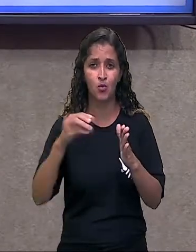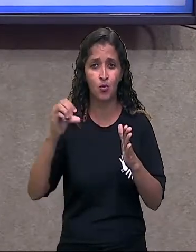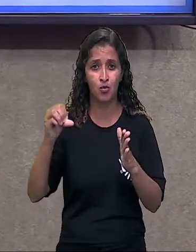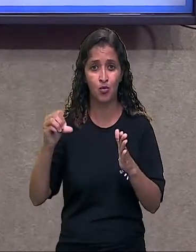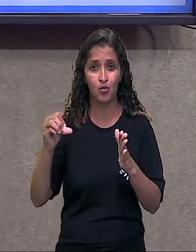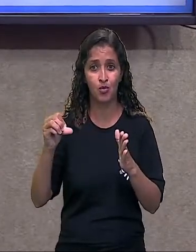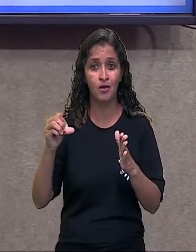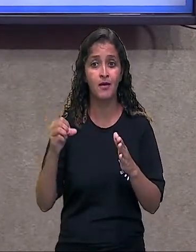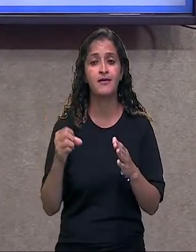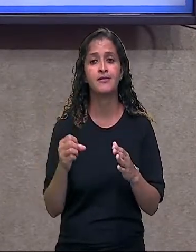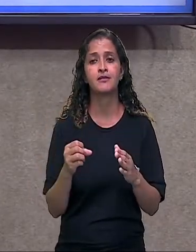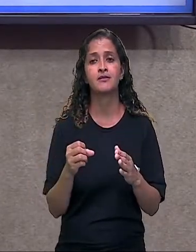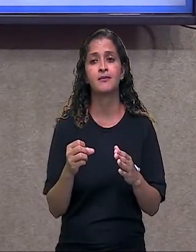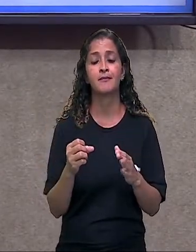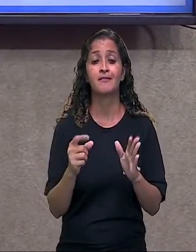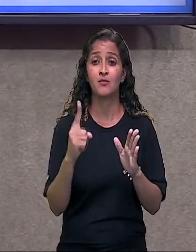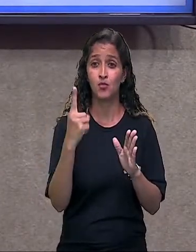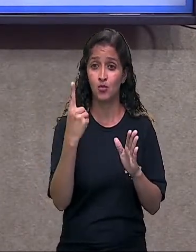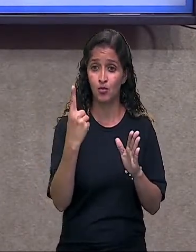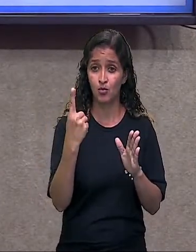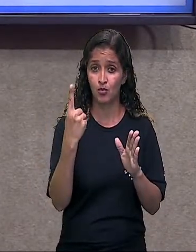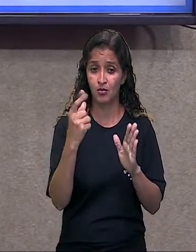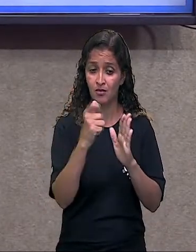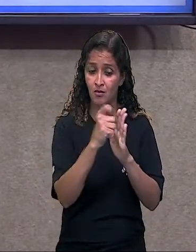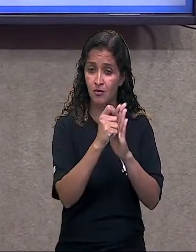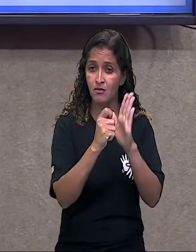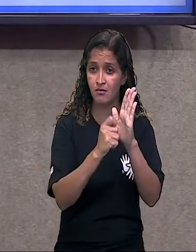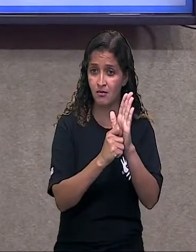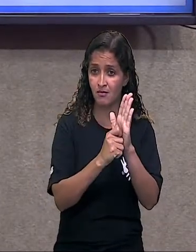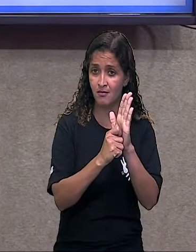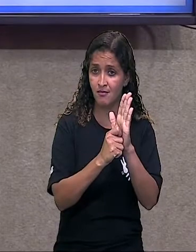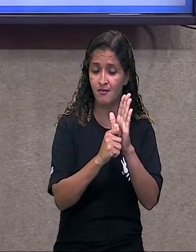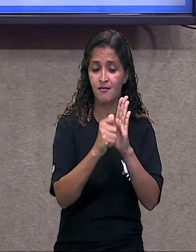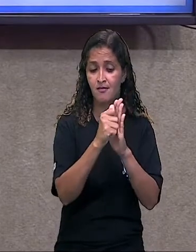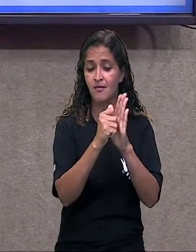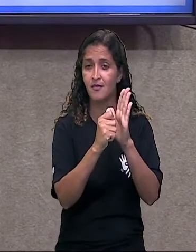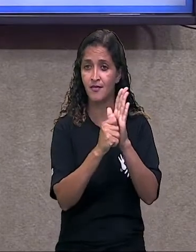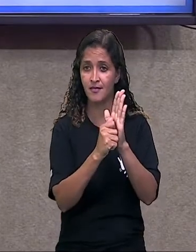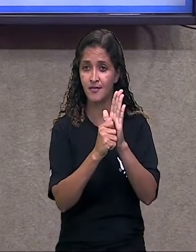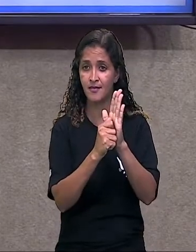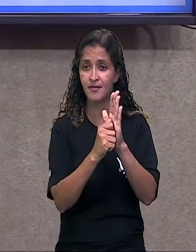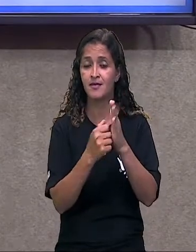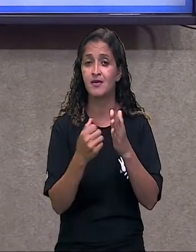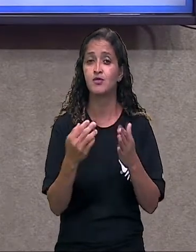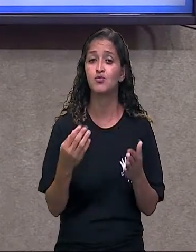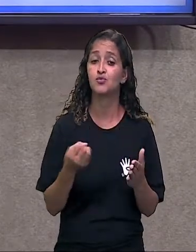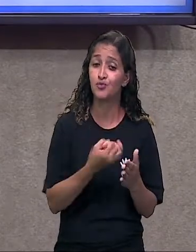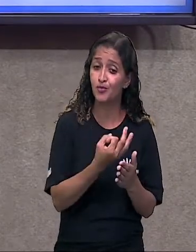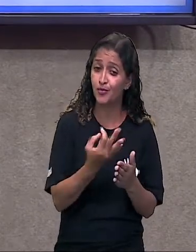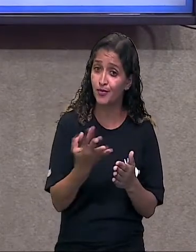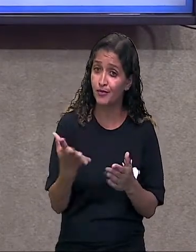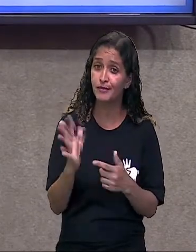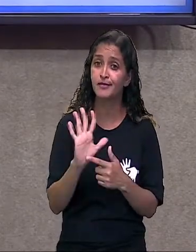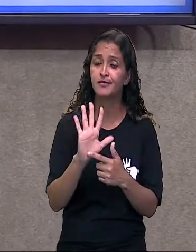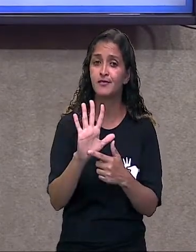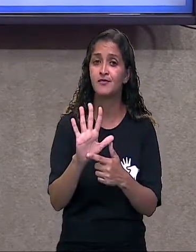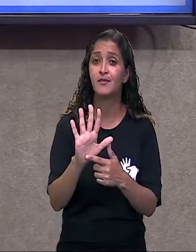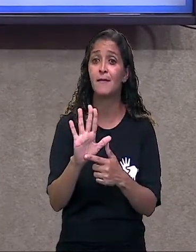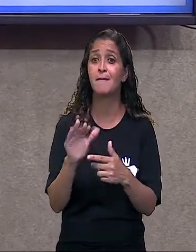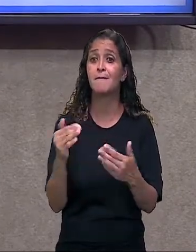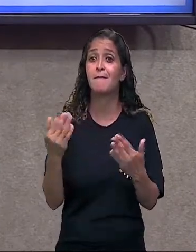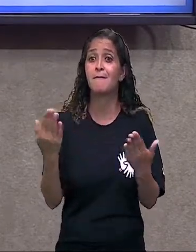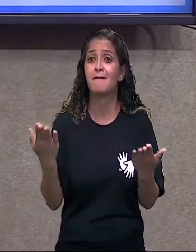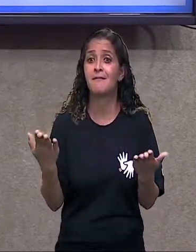0, 1, 2, 3, até o 9. Não é somente um algarismo que representa essas quantidades? Mas e quando você chega